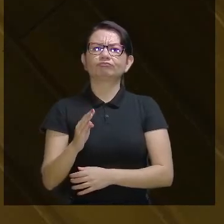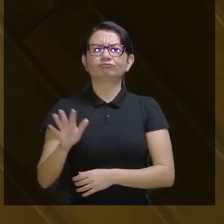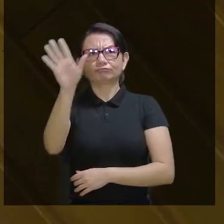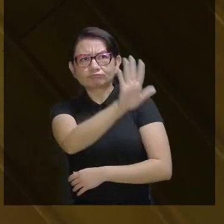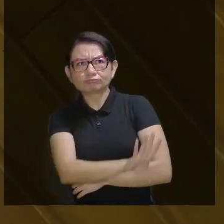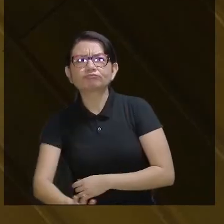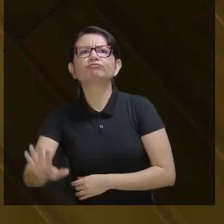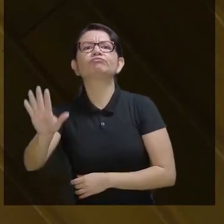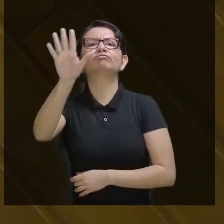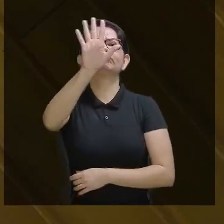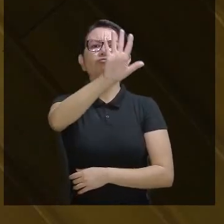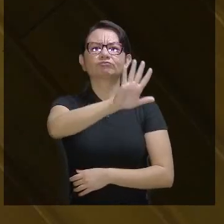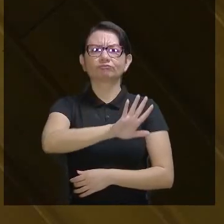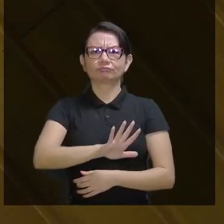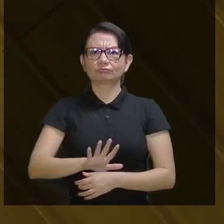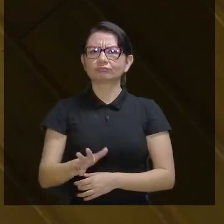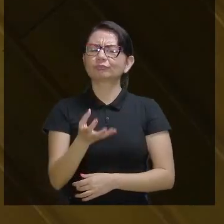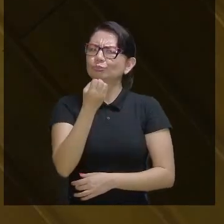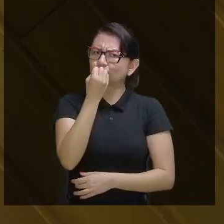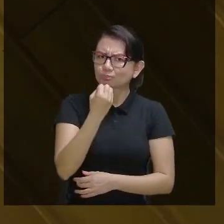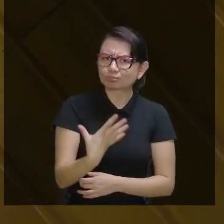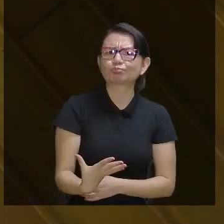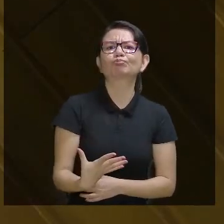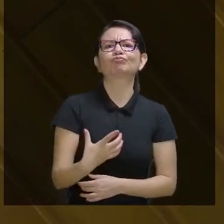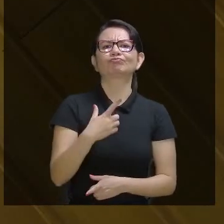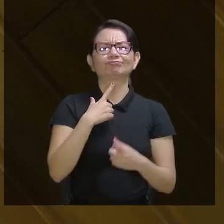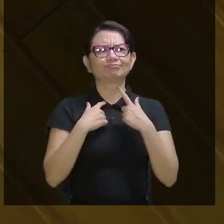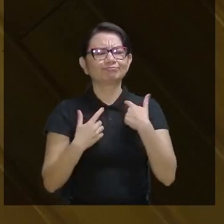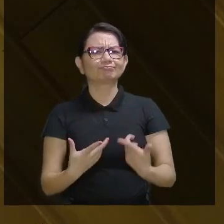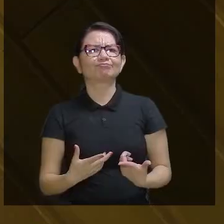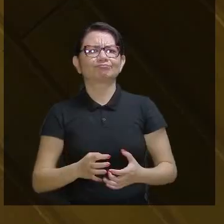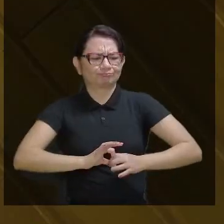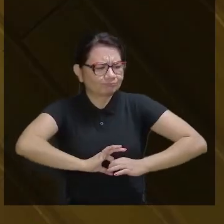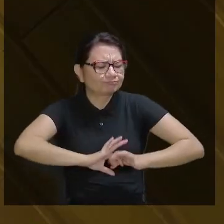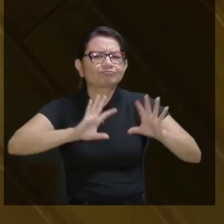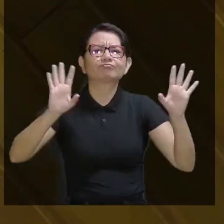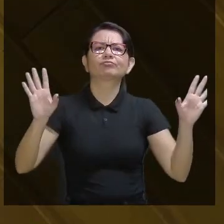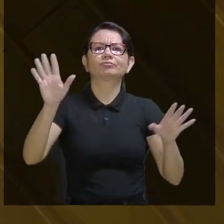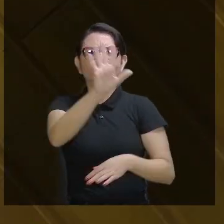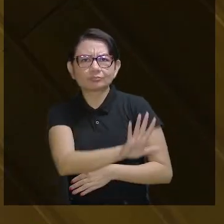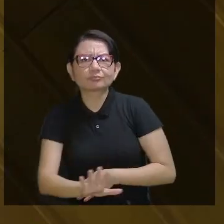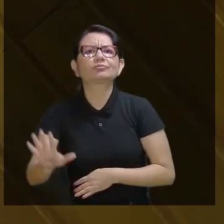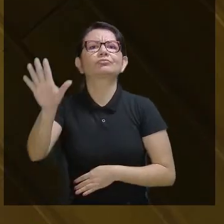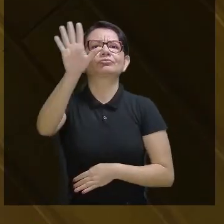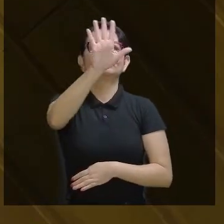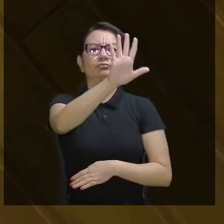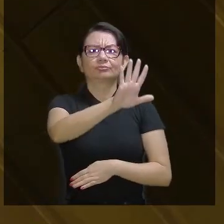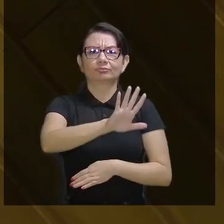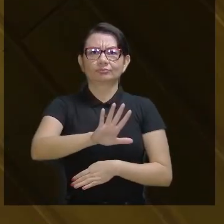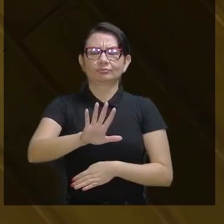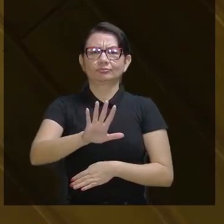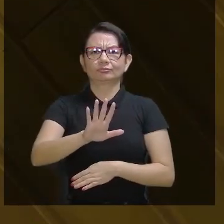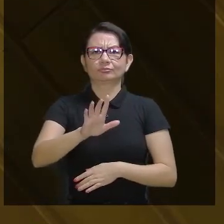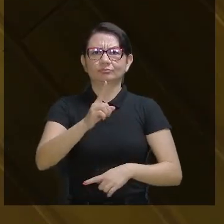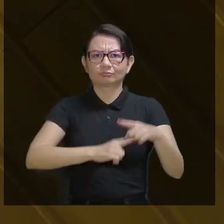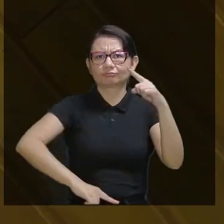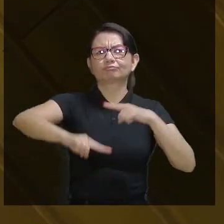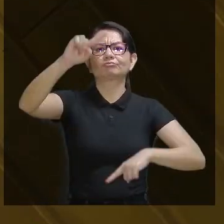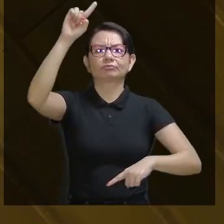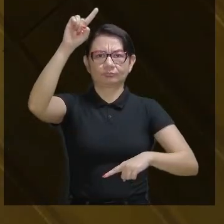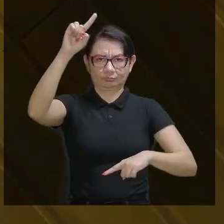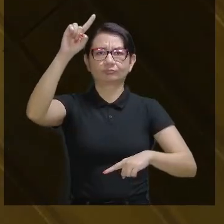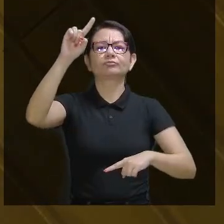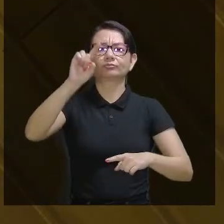nação realmente como a gente deseja, independente, uma nação que é expoente, uma